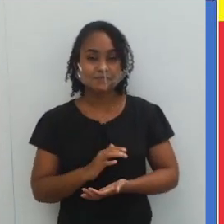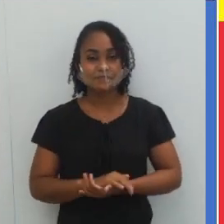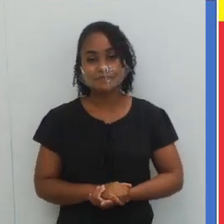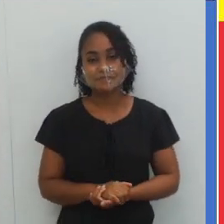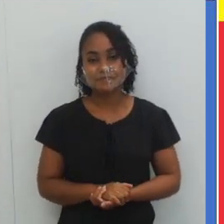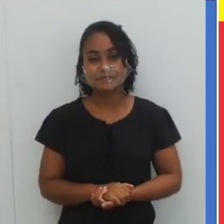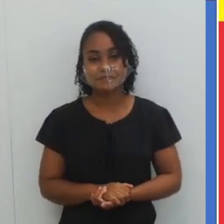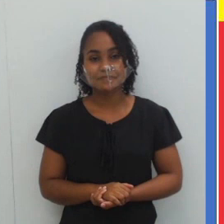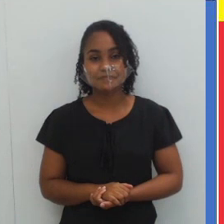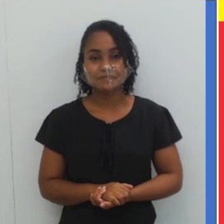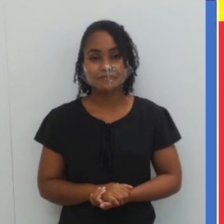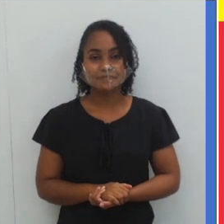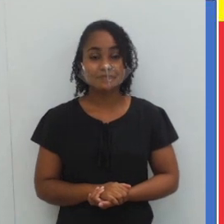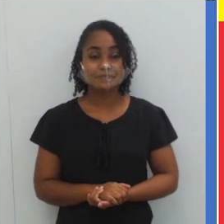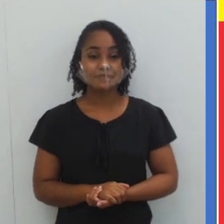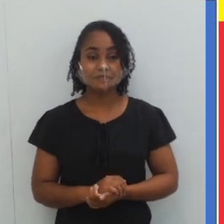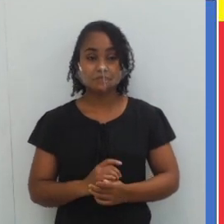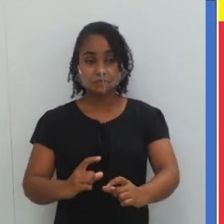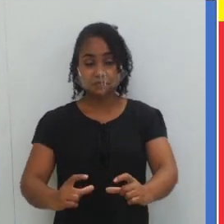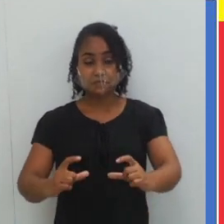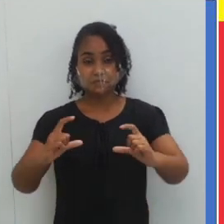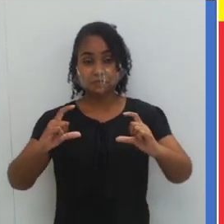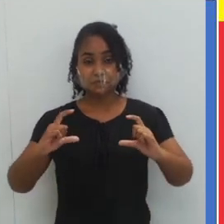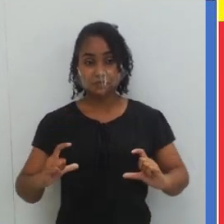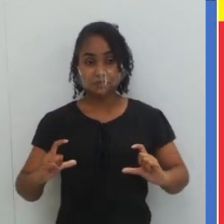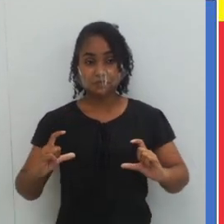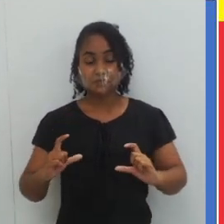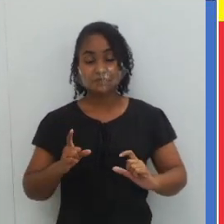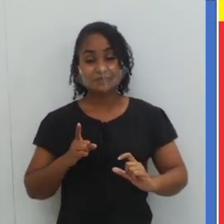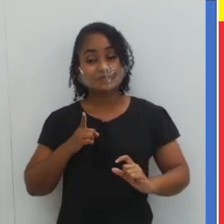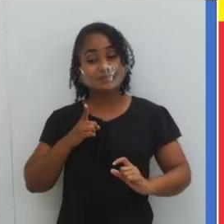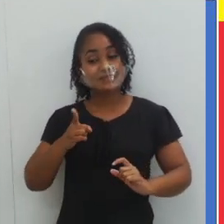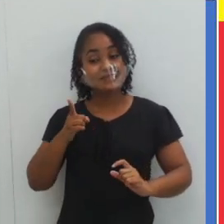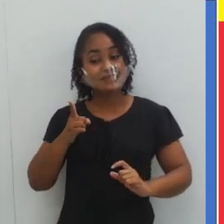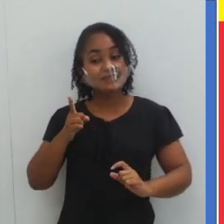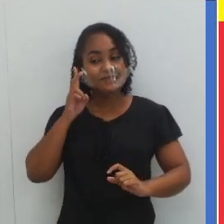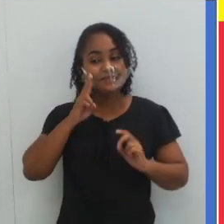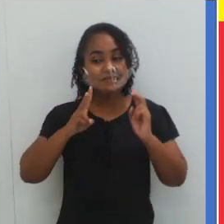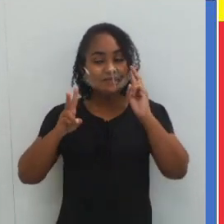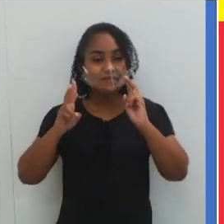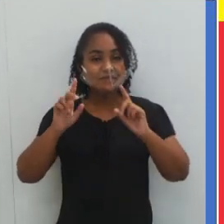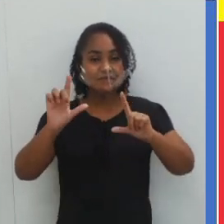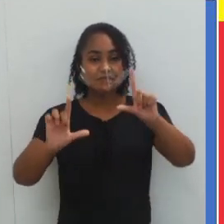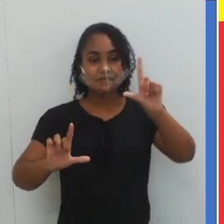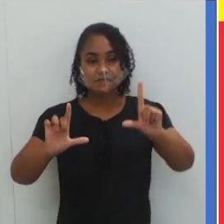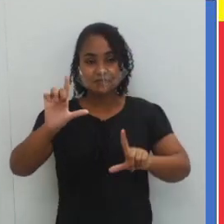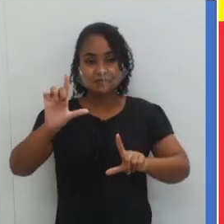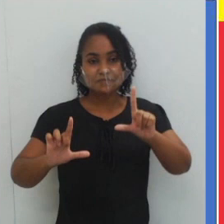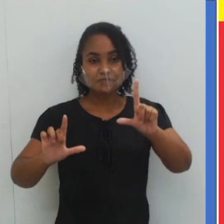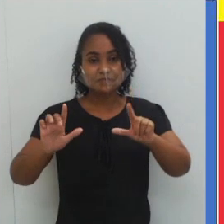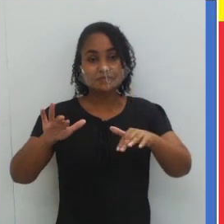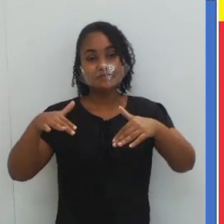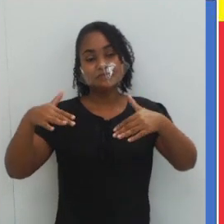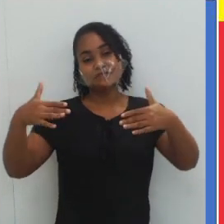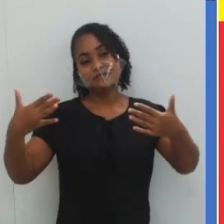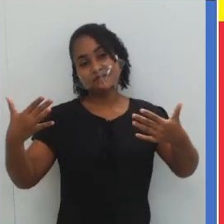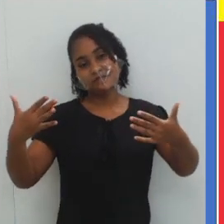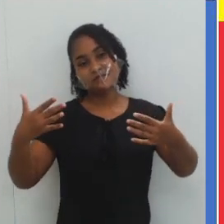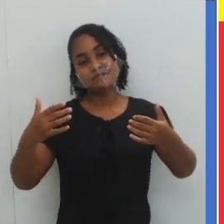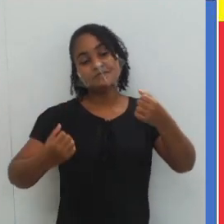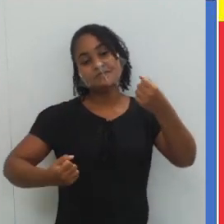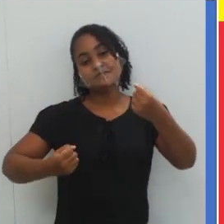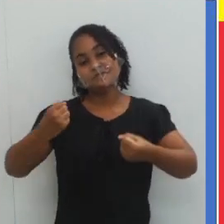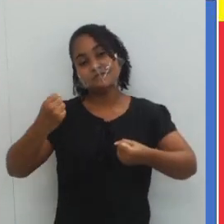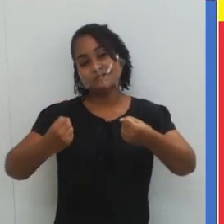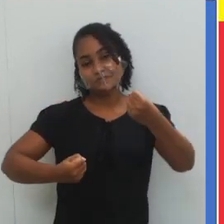estava assistindo TV. Mais abaixo tem he was watching TV, ele estava assistindo